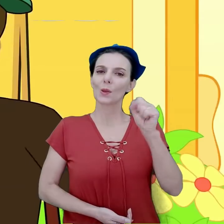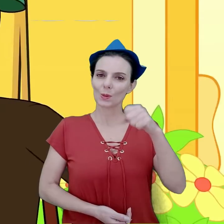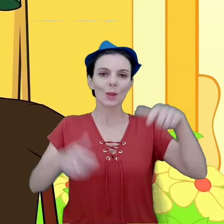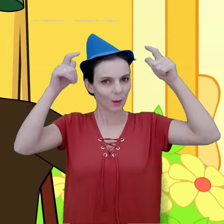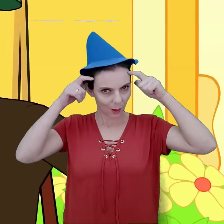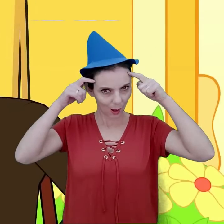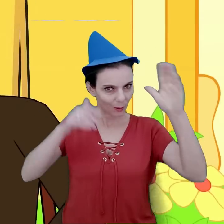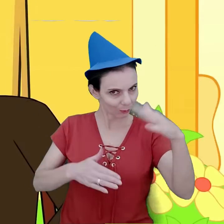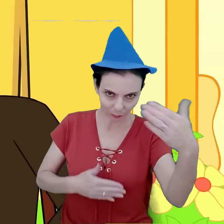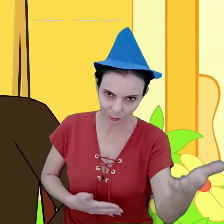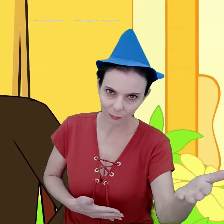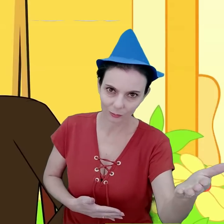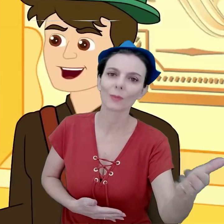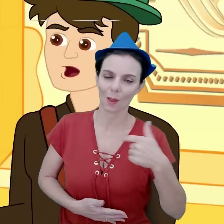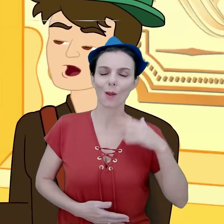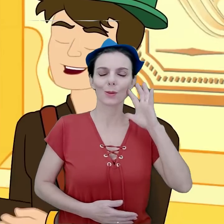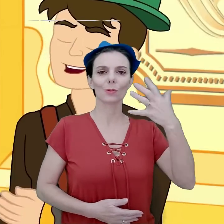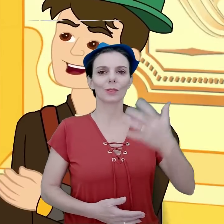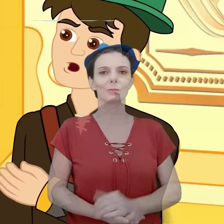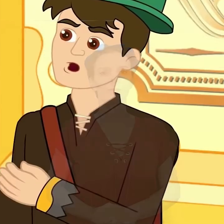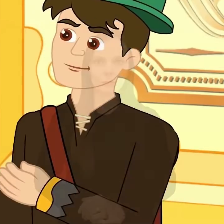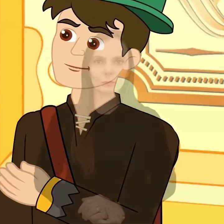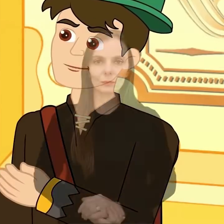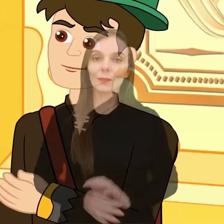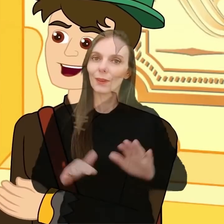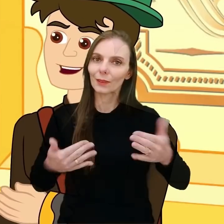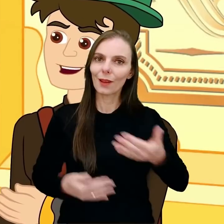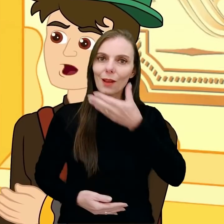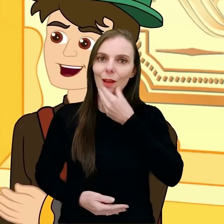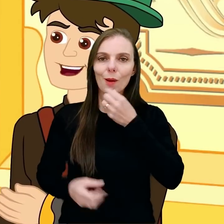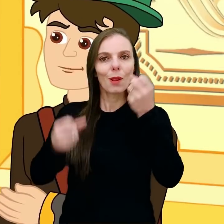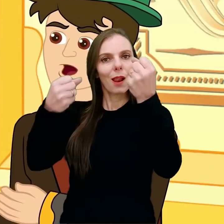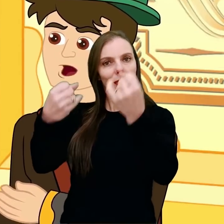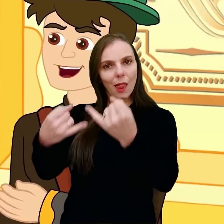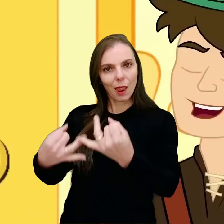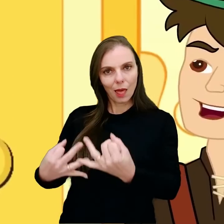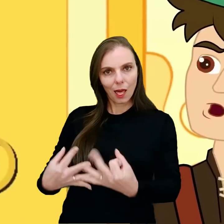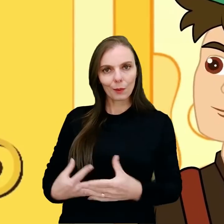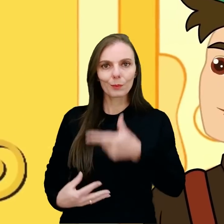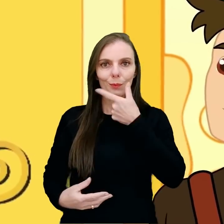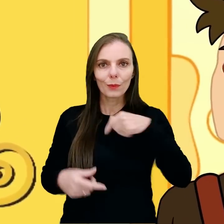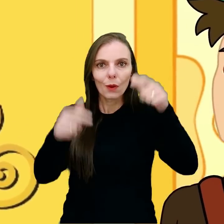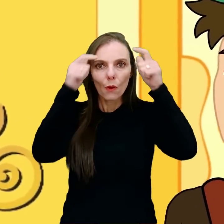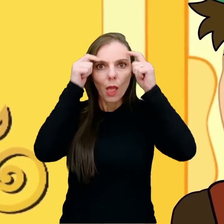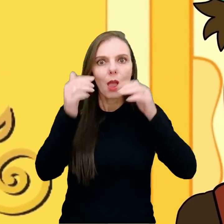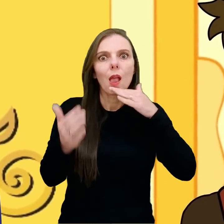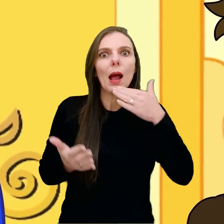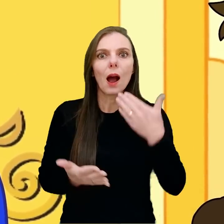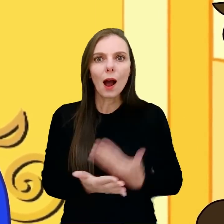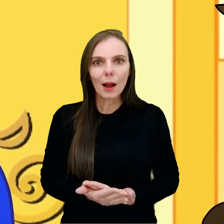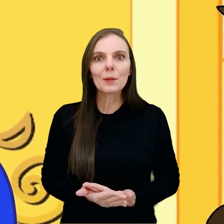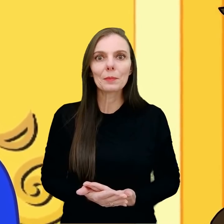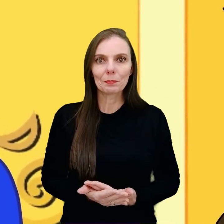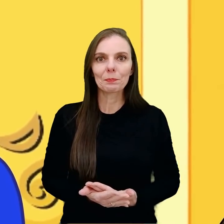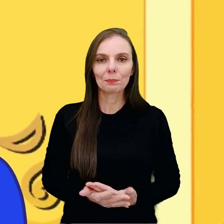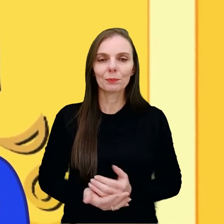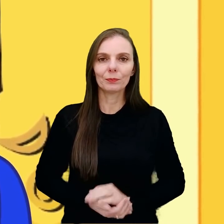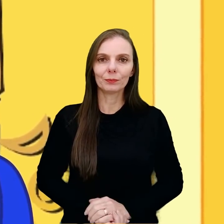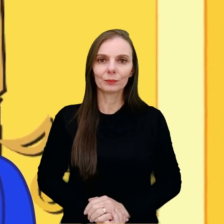Sim, majestade, eu resolvi. E então, ele contou tudo. O rei não conseguia acreditar.